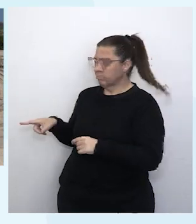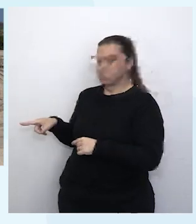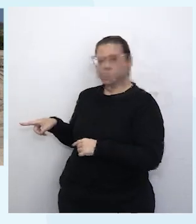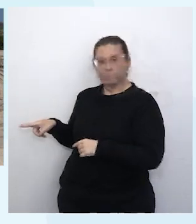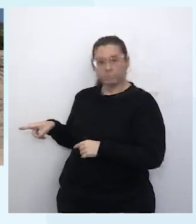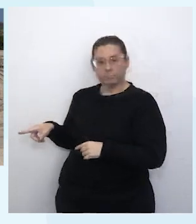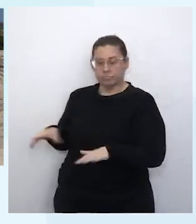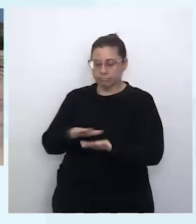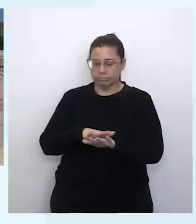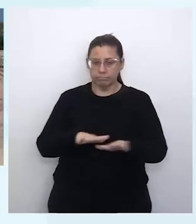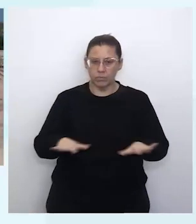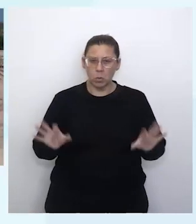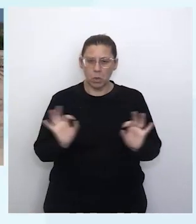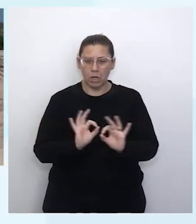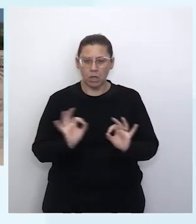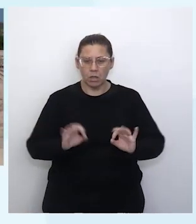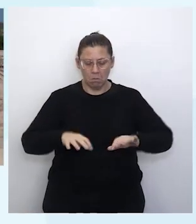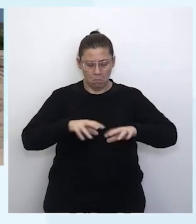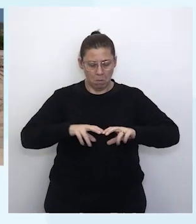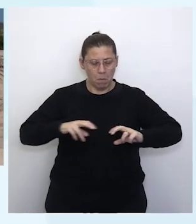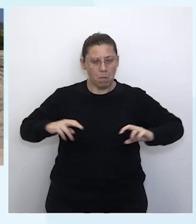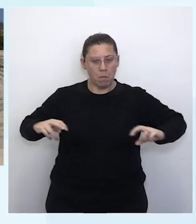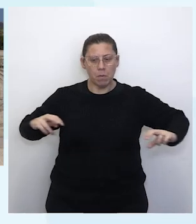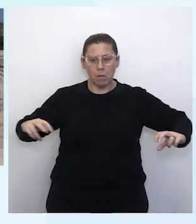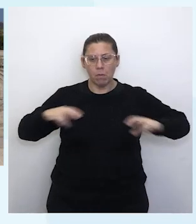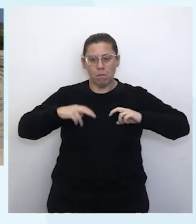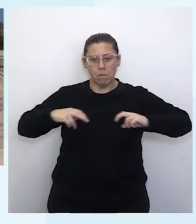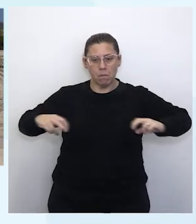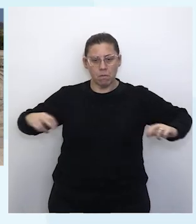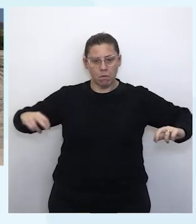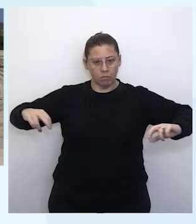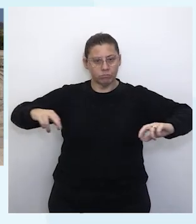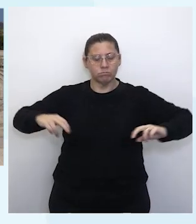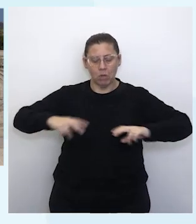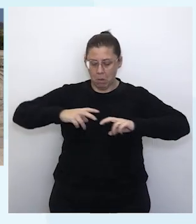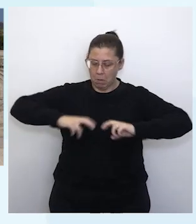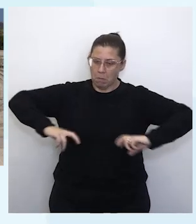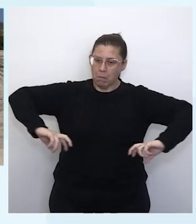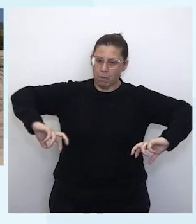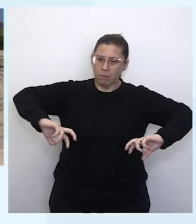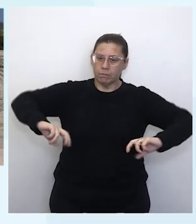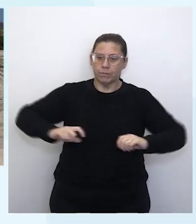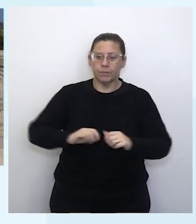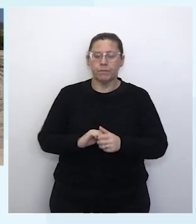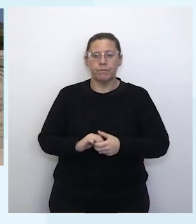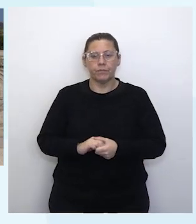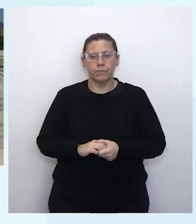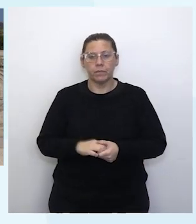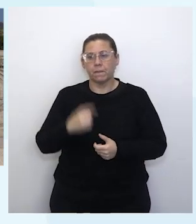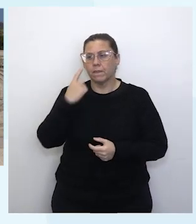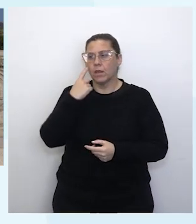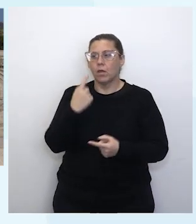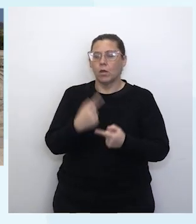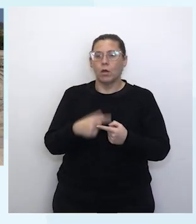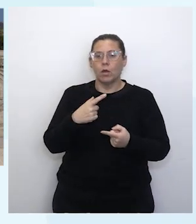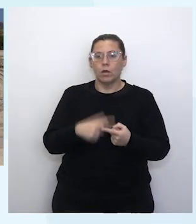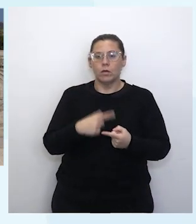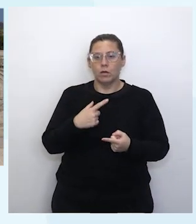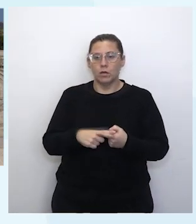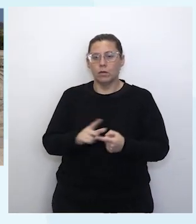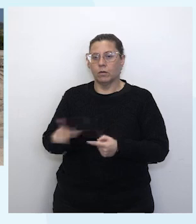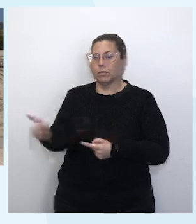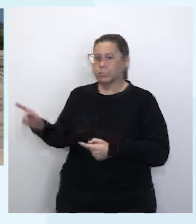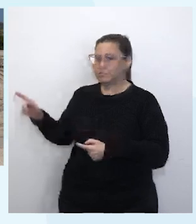descampada embaixo e várias arquibancadas, né, em um movimento circular em toda a volta, tá? Por que isso? Justamente